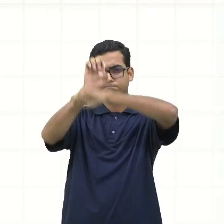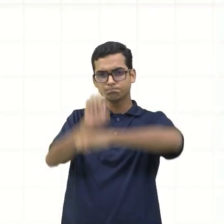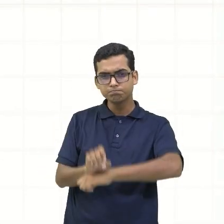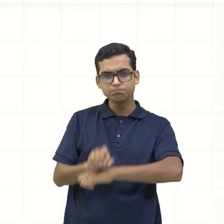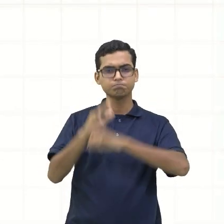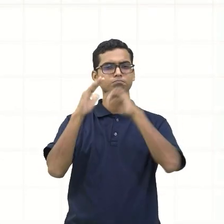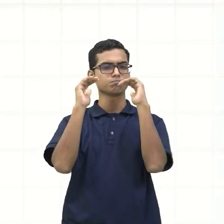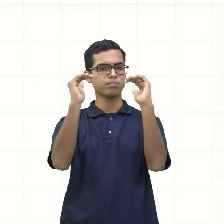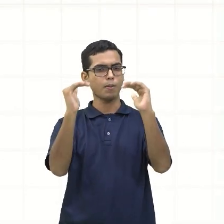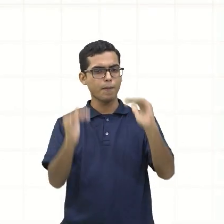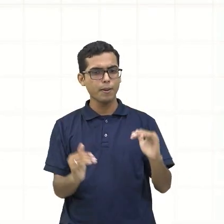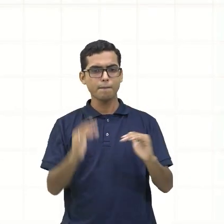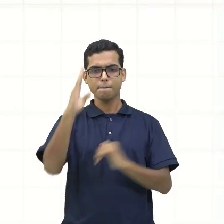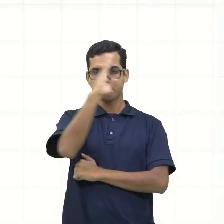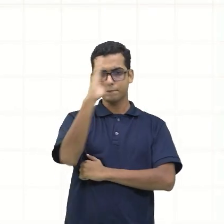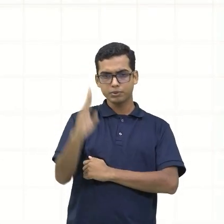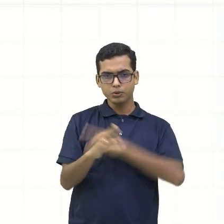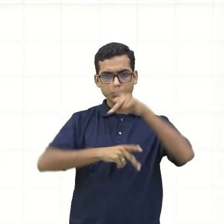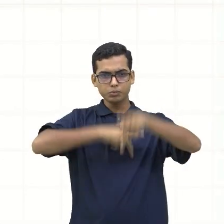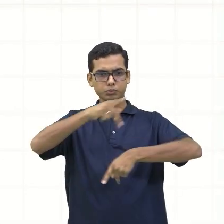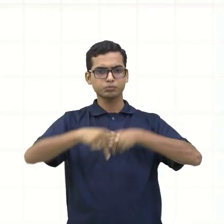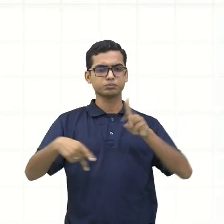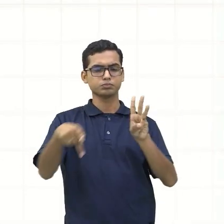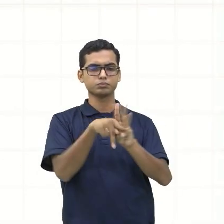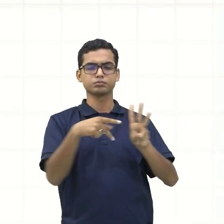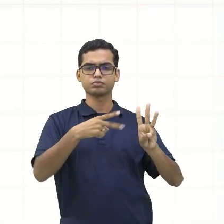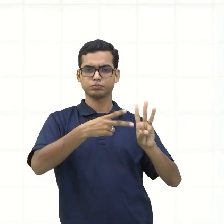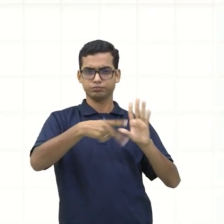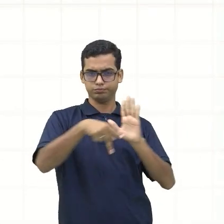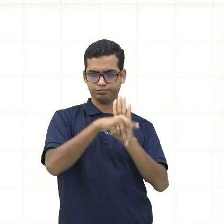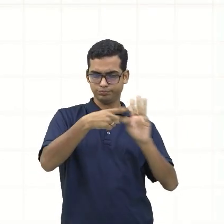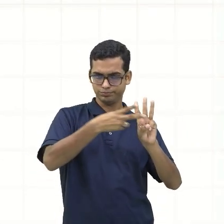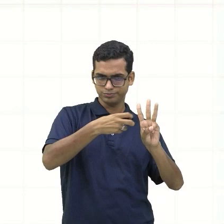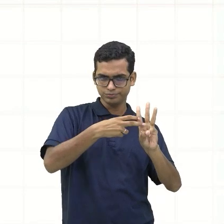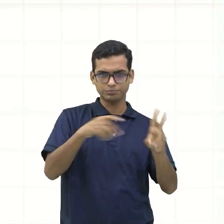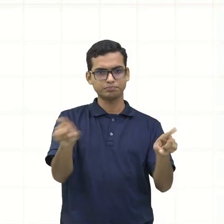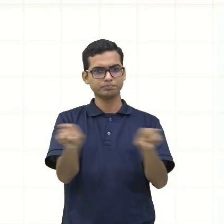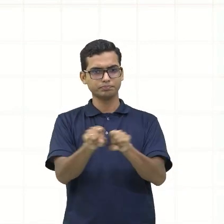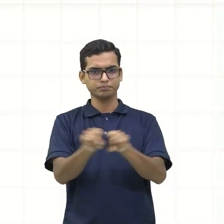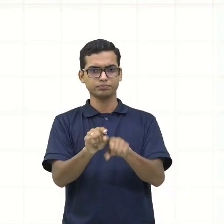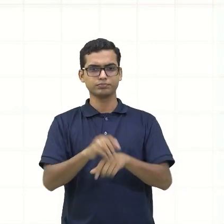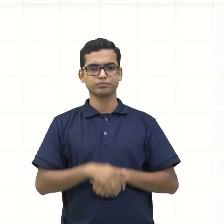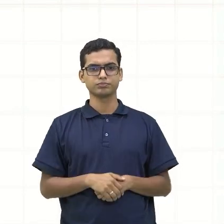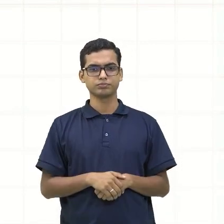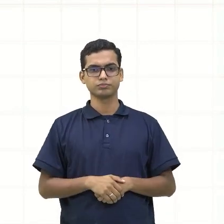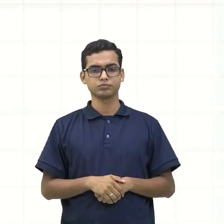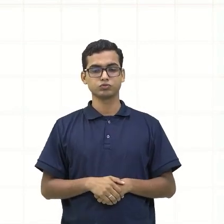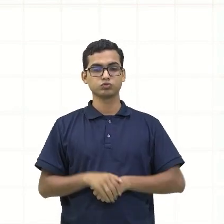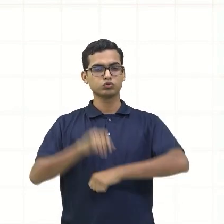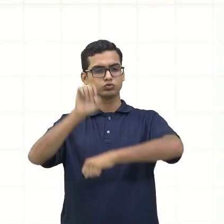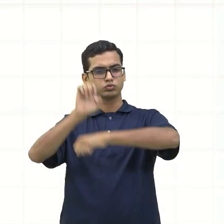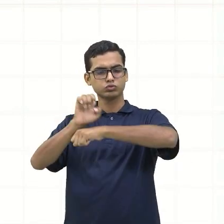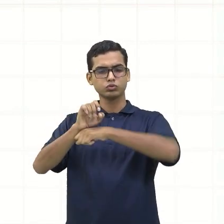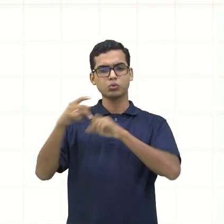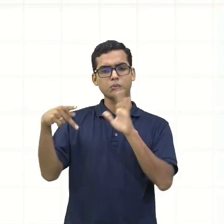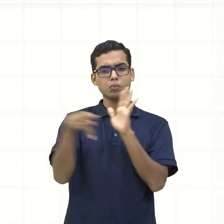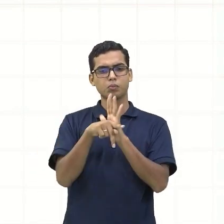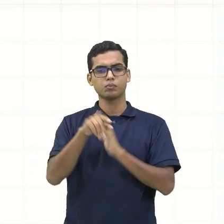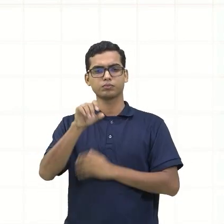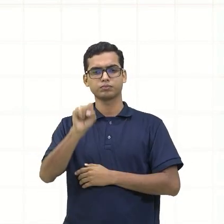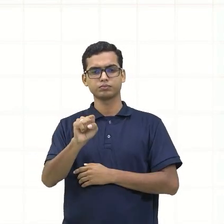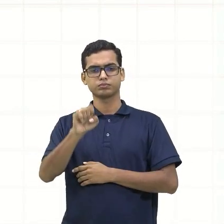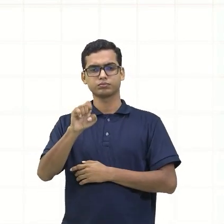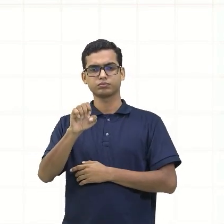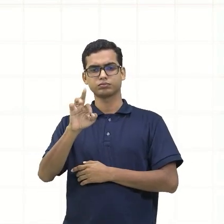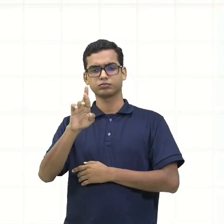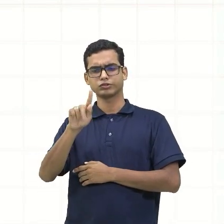brasileiros de acordo com a sua população indígena. E aí a gente dá destaque aqui para o estado de Sergipe, que era o